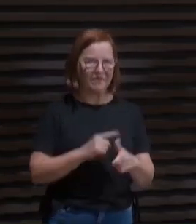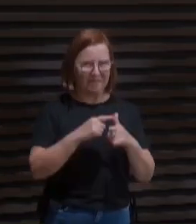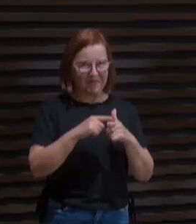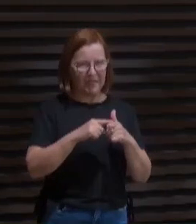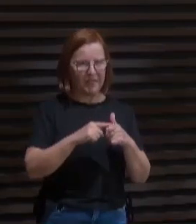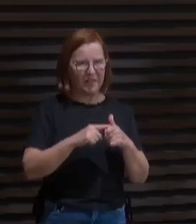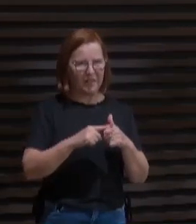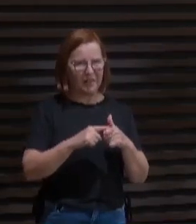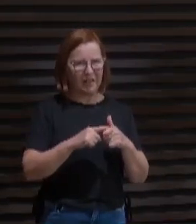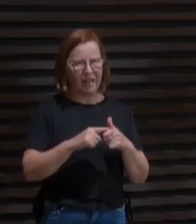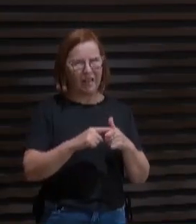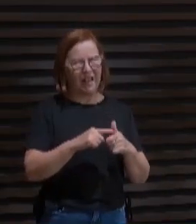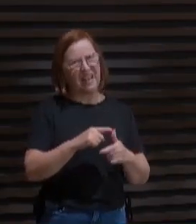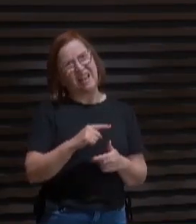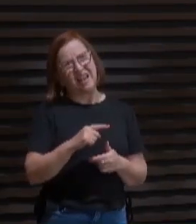Deus nos abandonou.